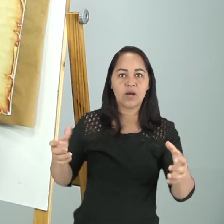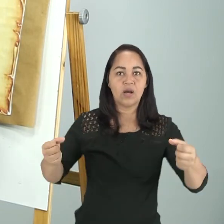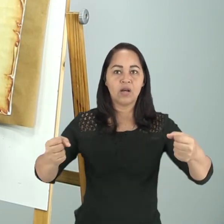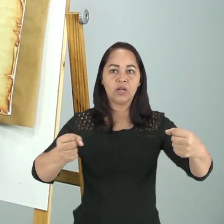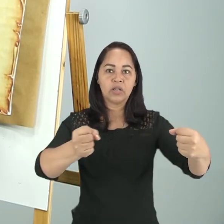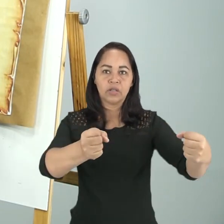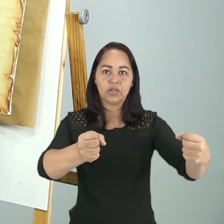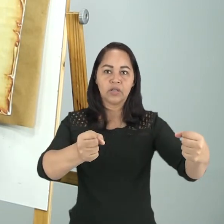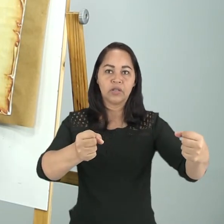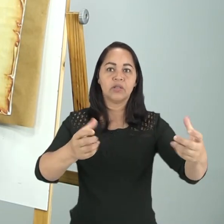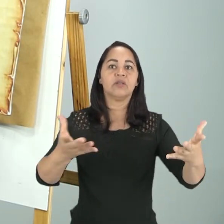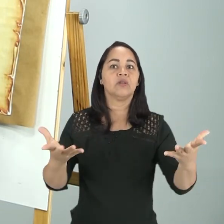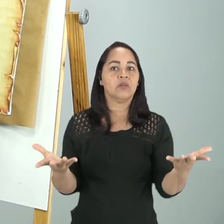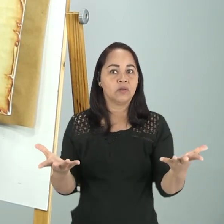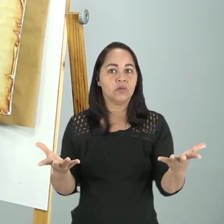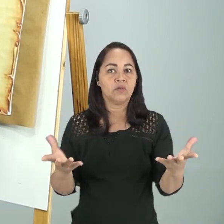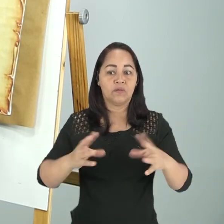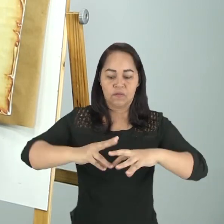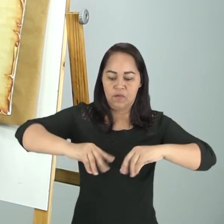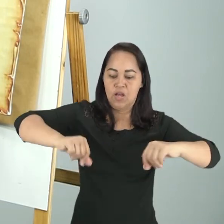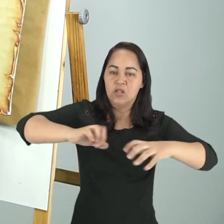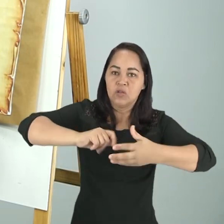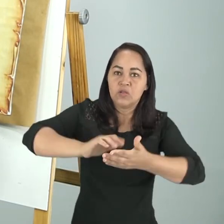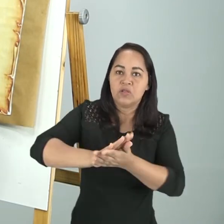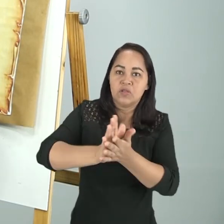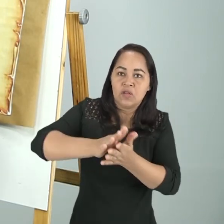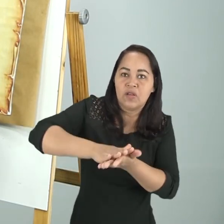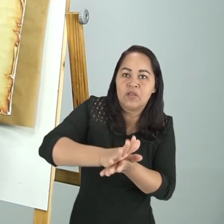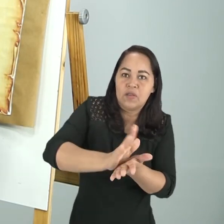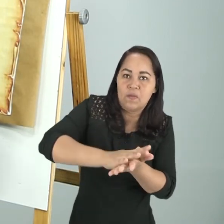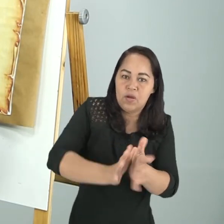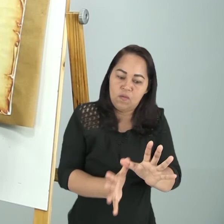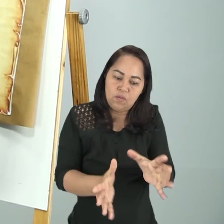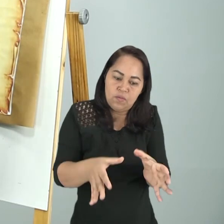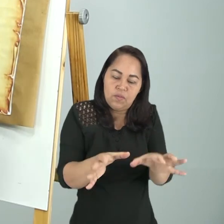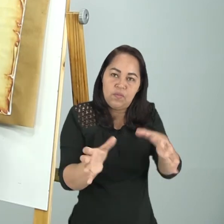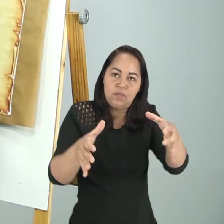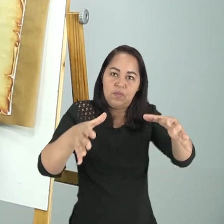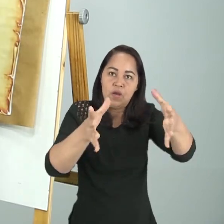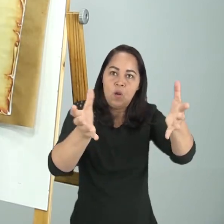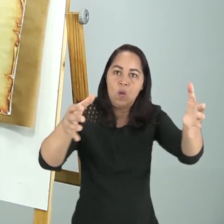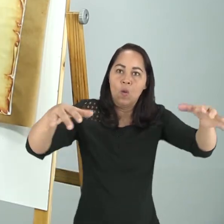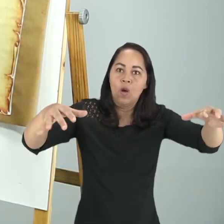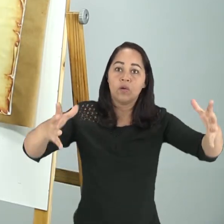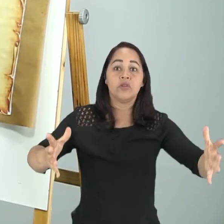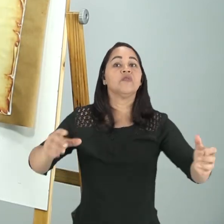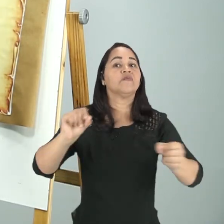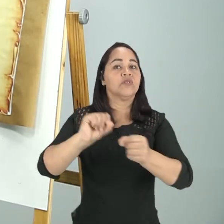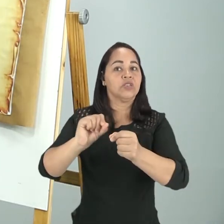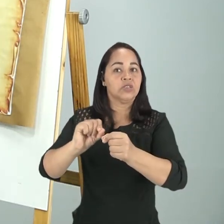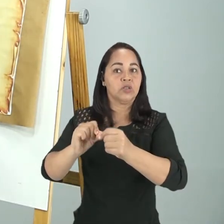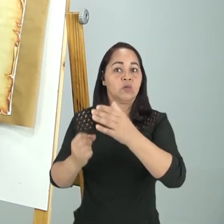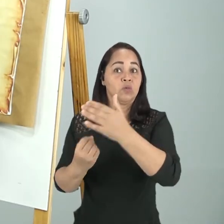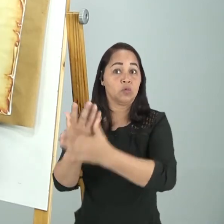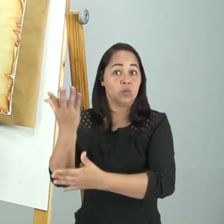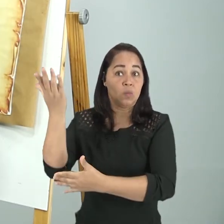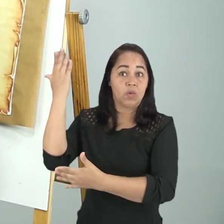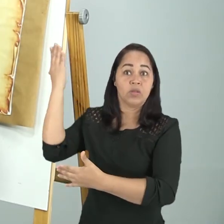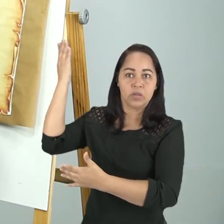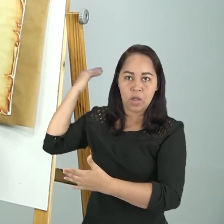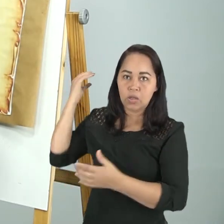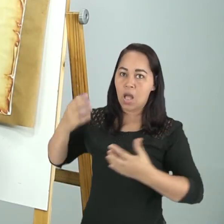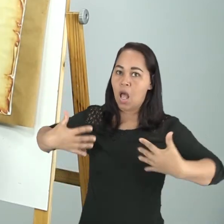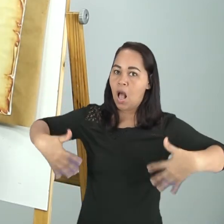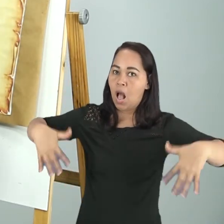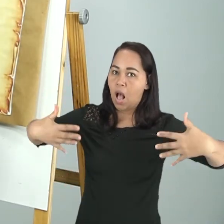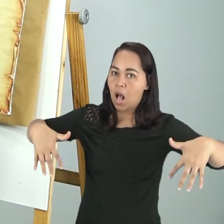que? É cerâmica, né? Dentro de vasos, em vasos. Esses vasos são bastante caros, comercializados em alguns